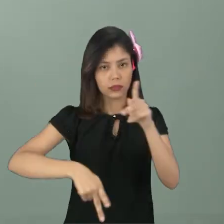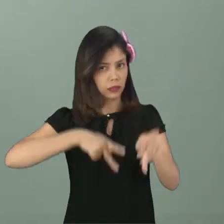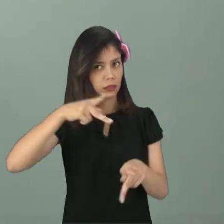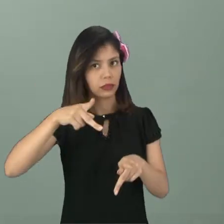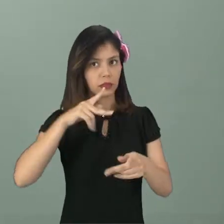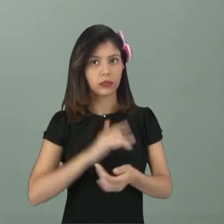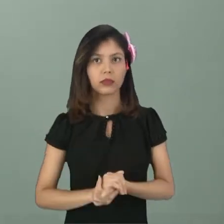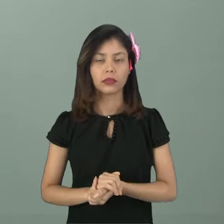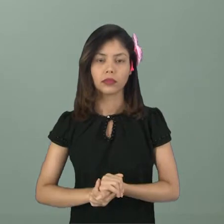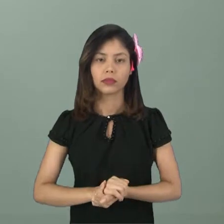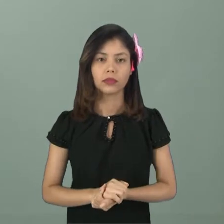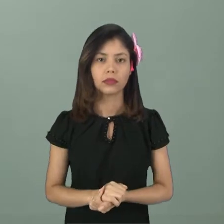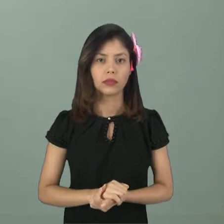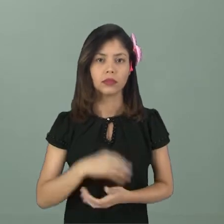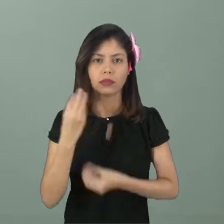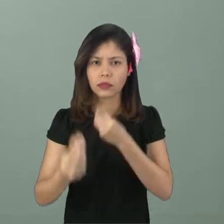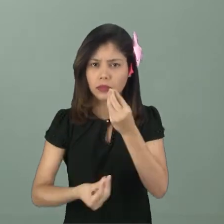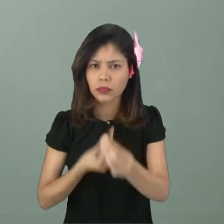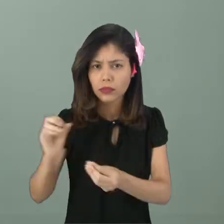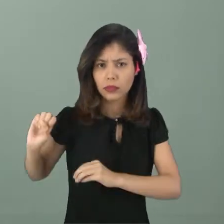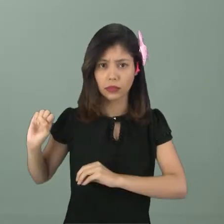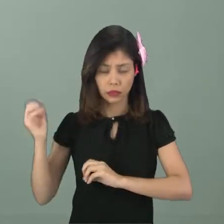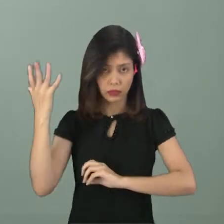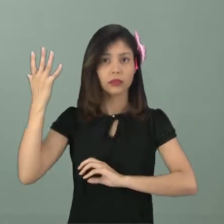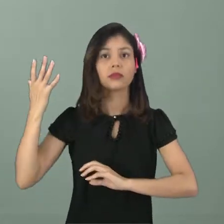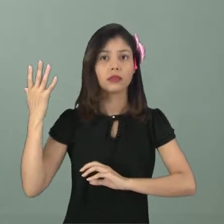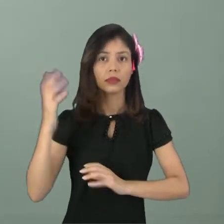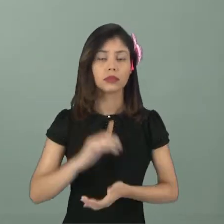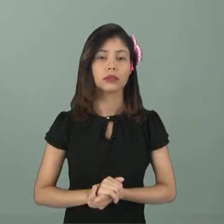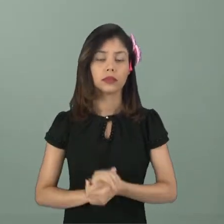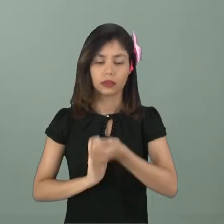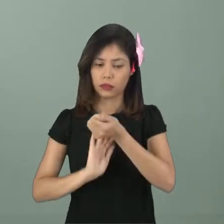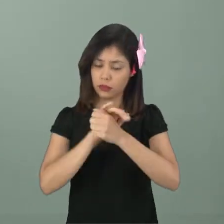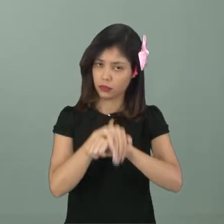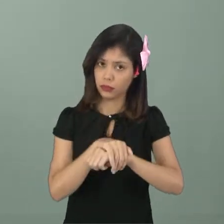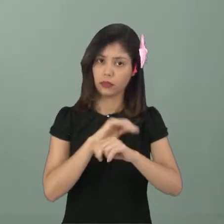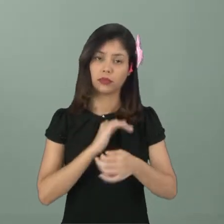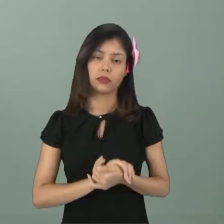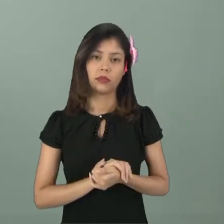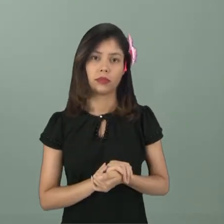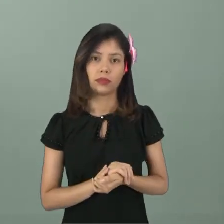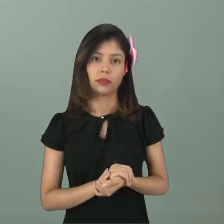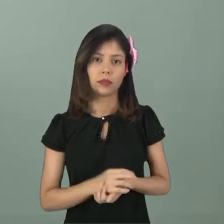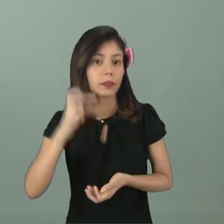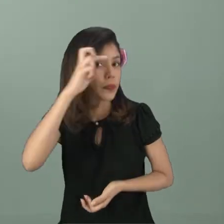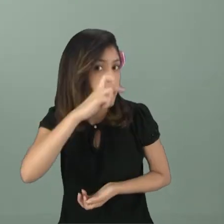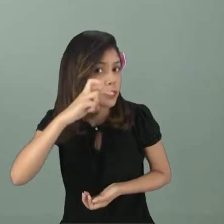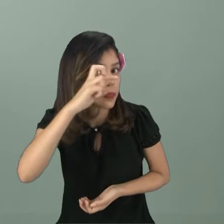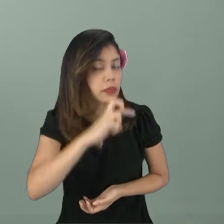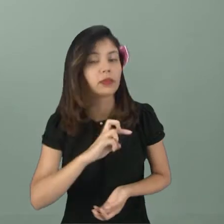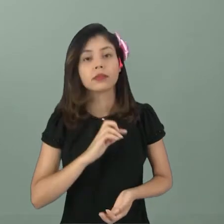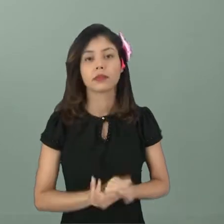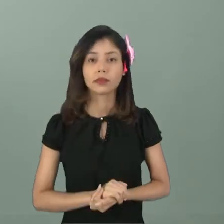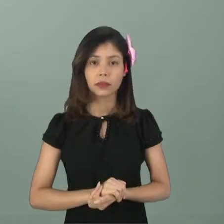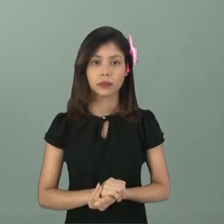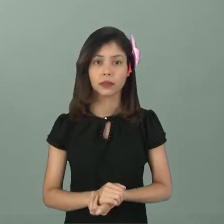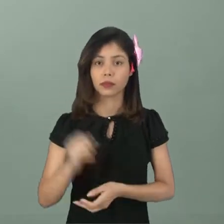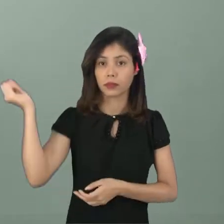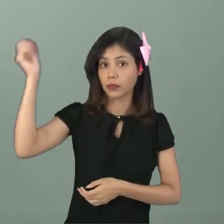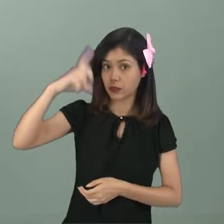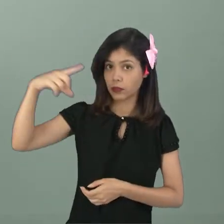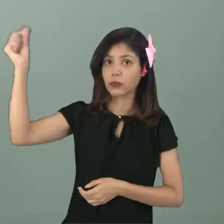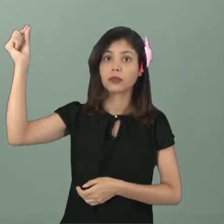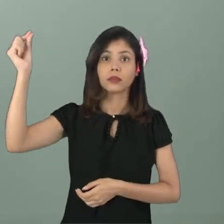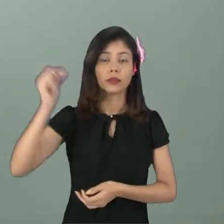povos, e como que acontece realmente a noite, através de a observação da